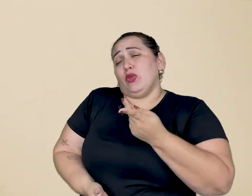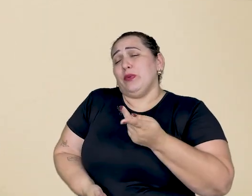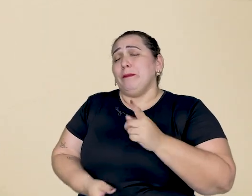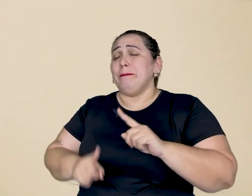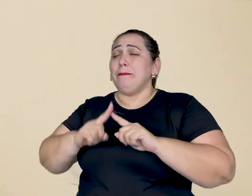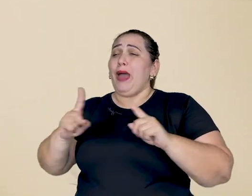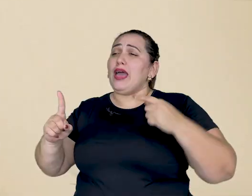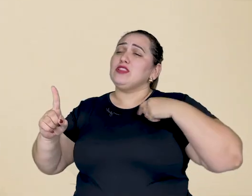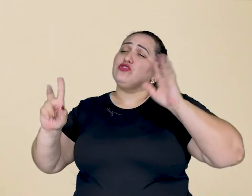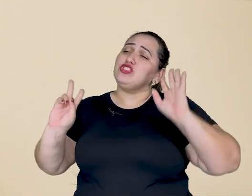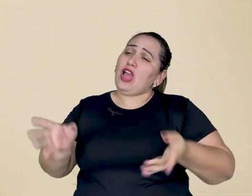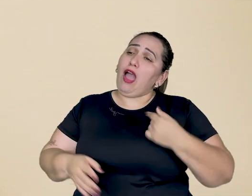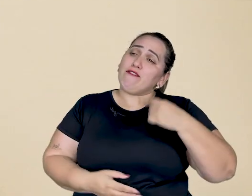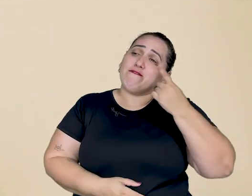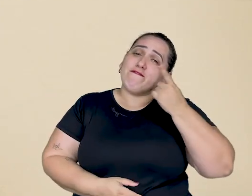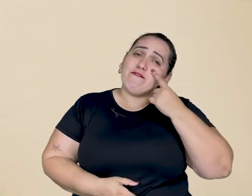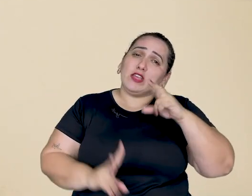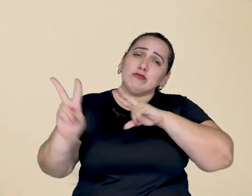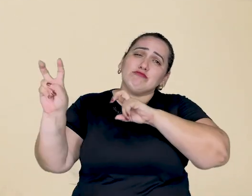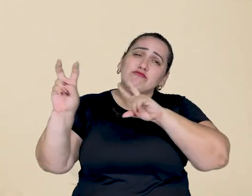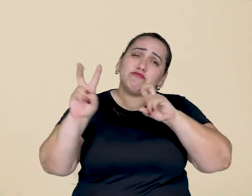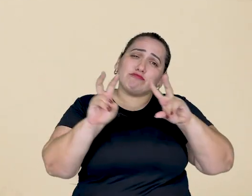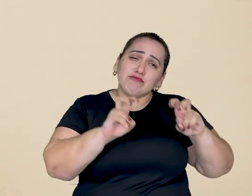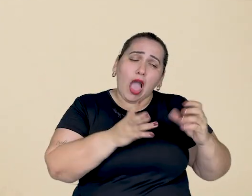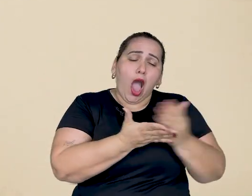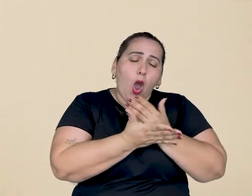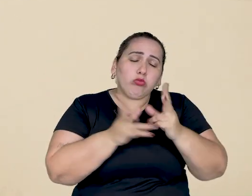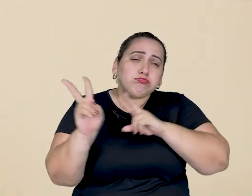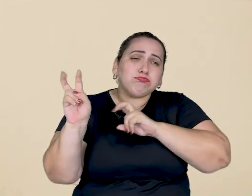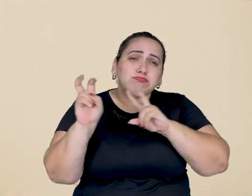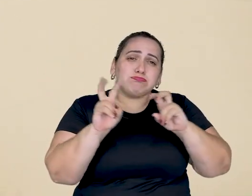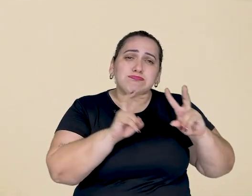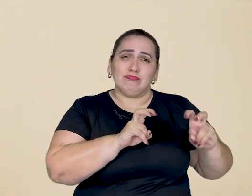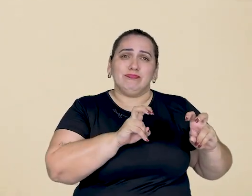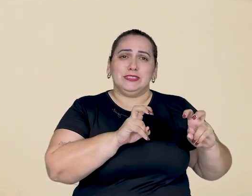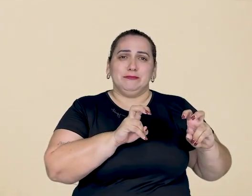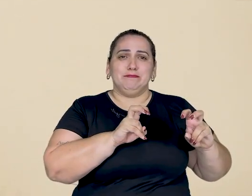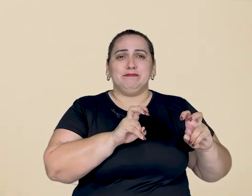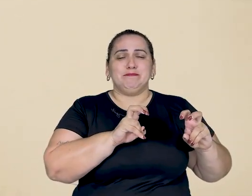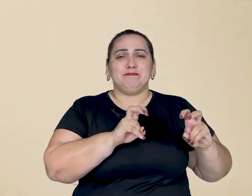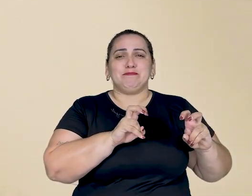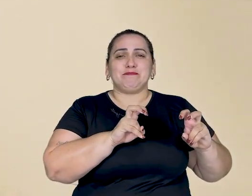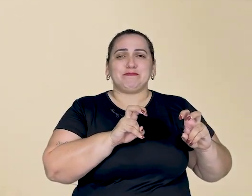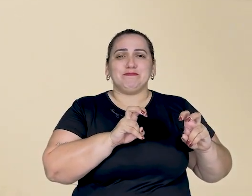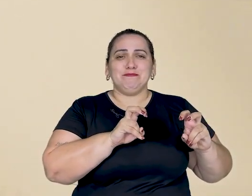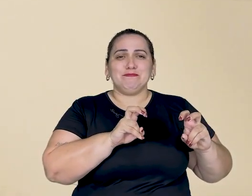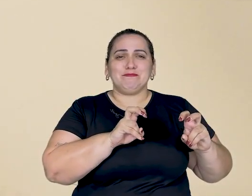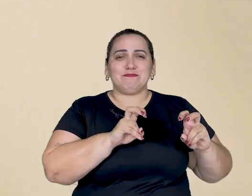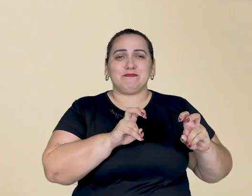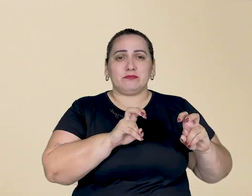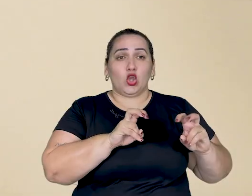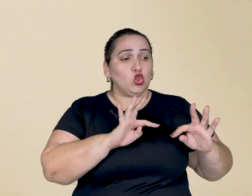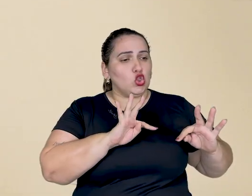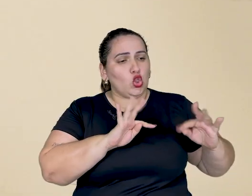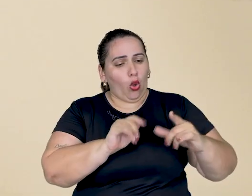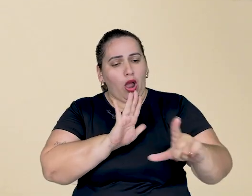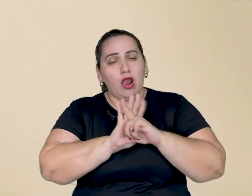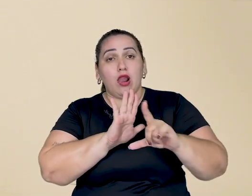Apesar de ter chegado há pouco tempo, como você bem disse, eu já enfrentei essa matéria realmente algumas vezes.